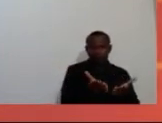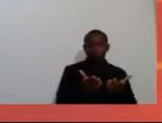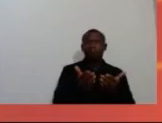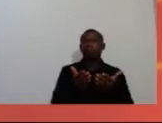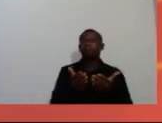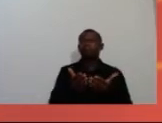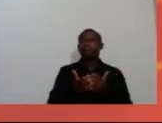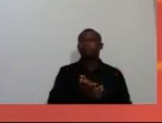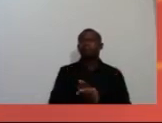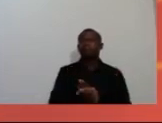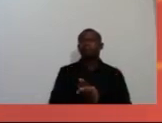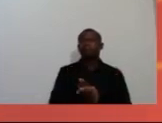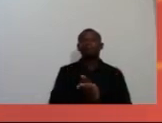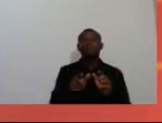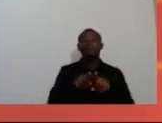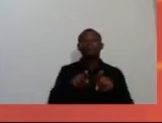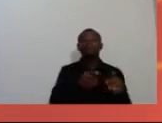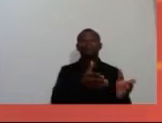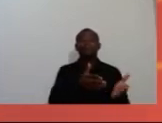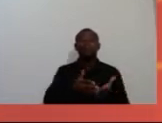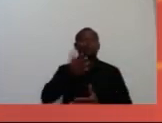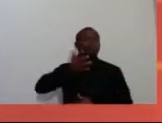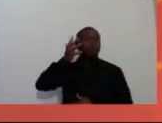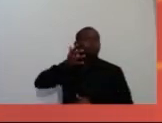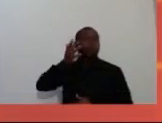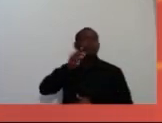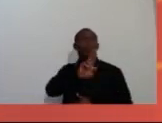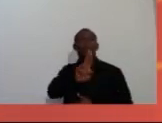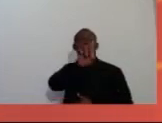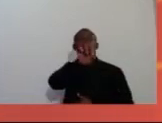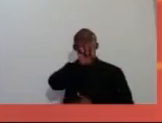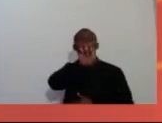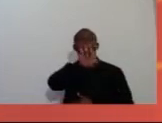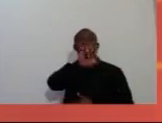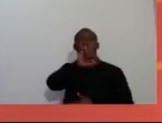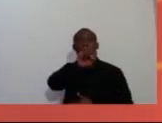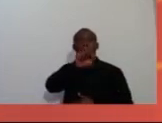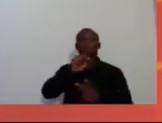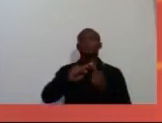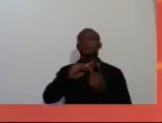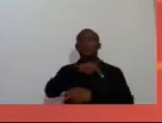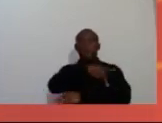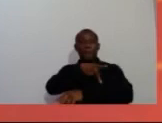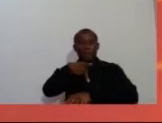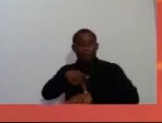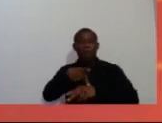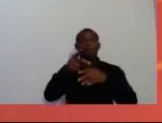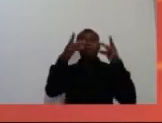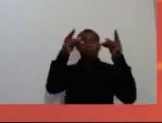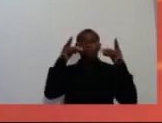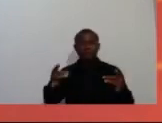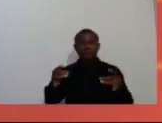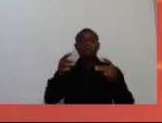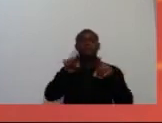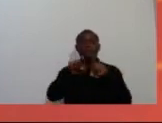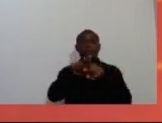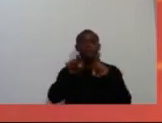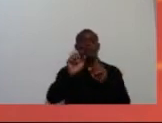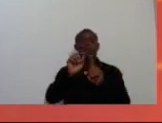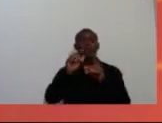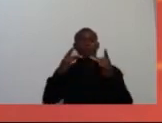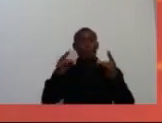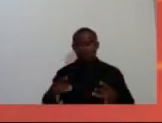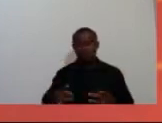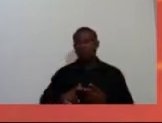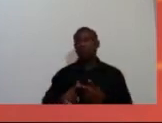a nossa querida palestrante Deise Franz, que é pedagoga com especialização em formação em recursos humanos. Ela vai nos falar